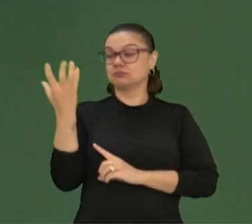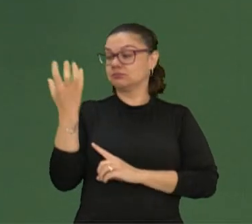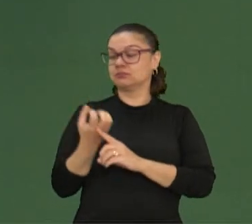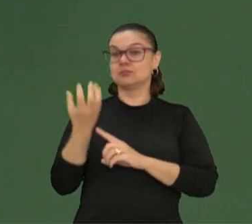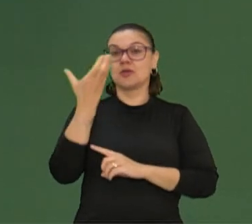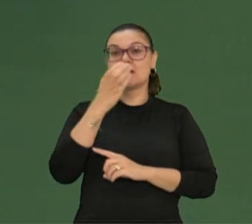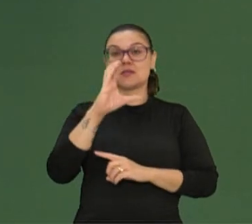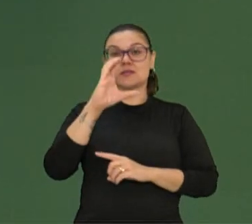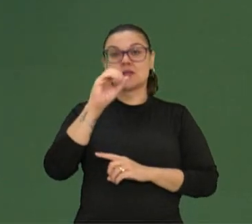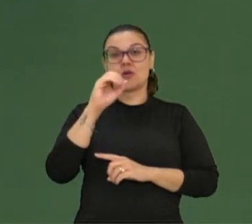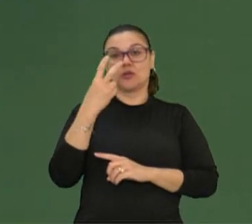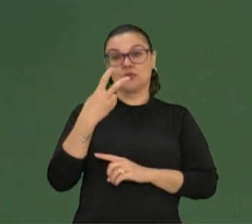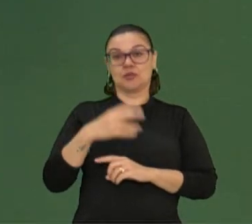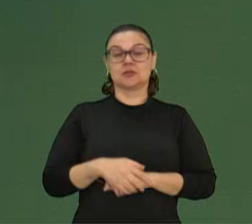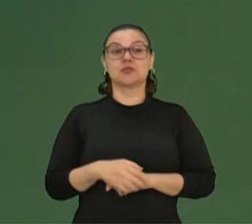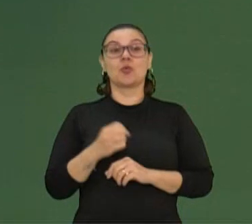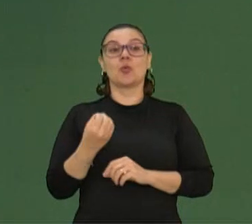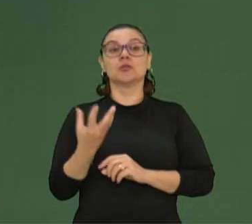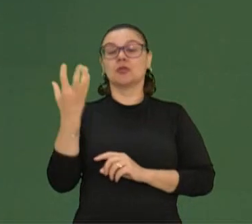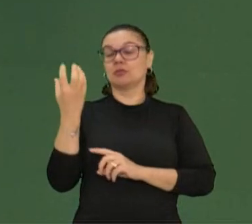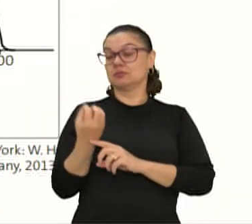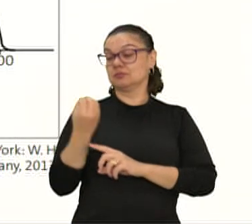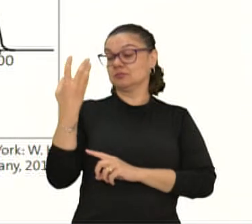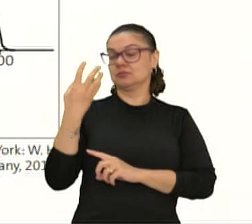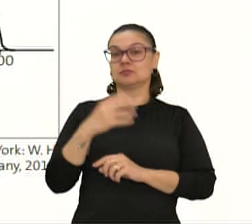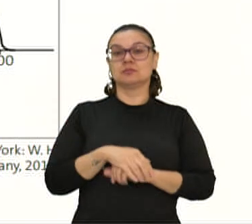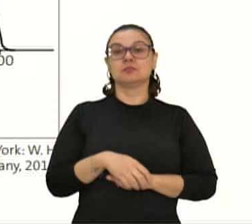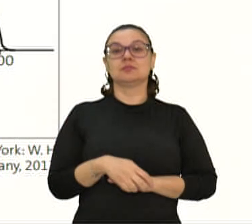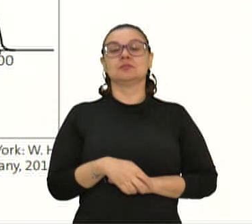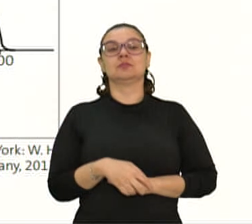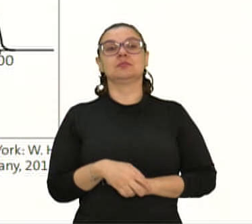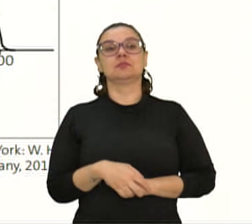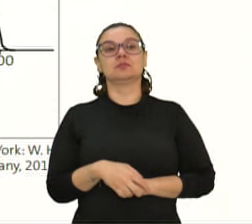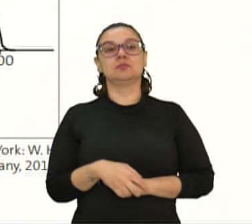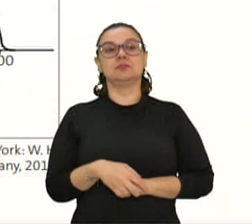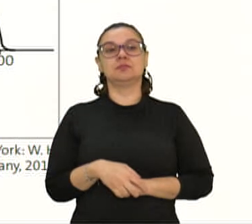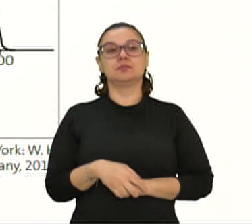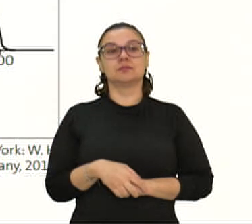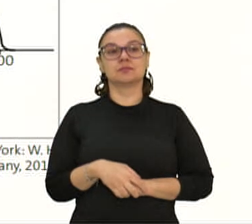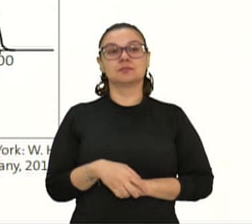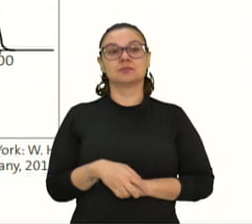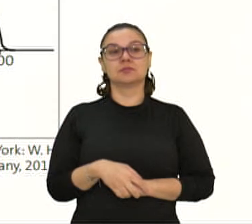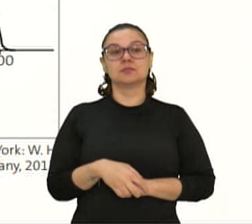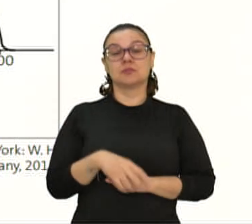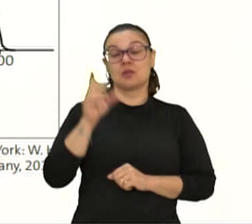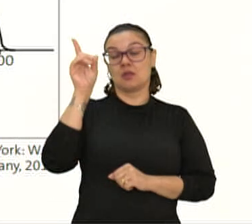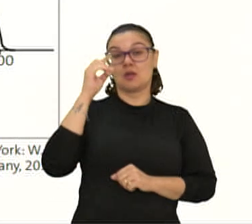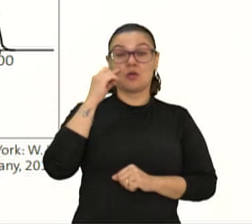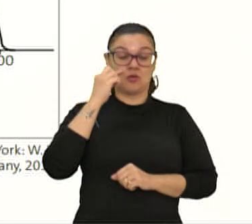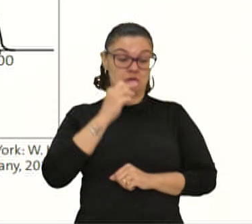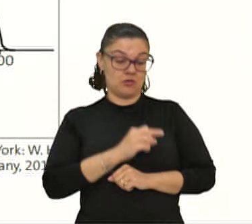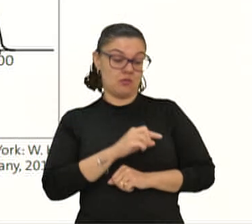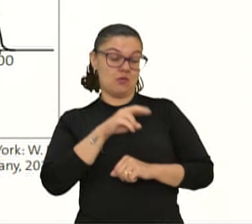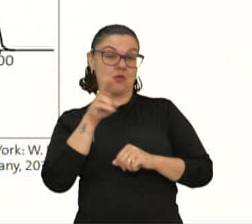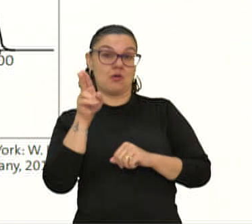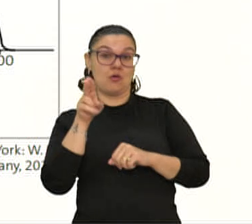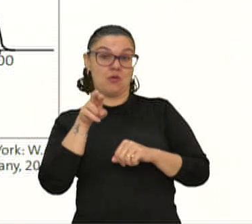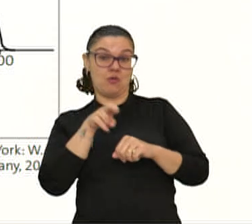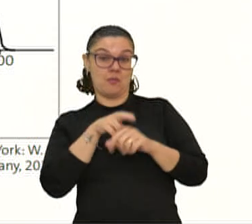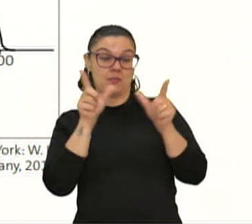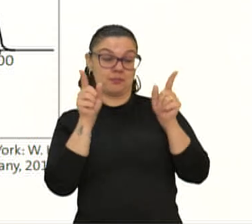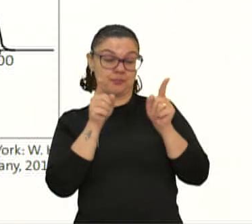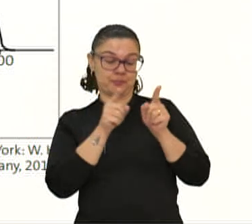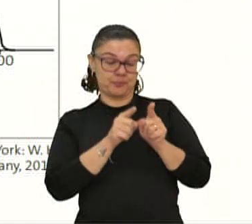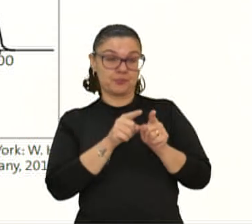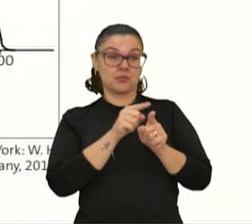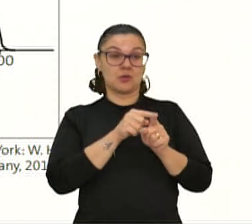gás carbônico. É o quanto está fazendo fotossíntese. Então, nos pigmentos de comprimento menor,